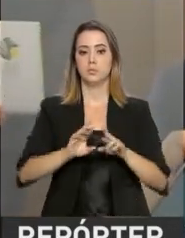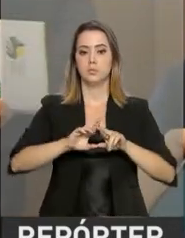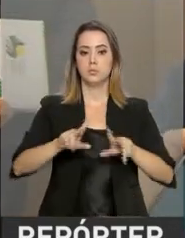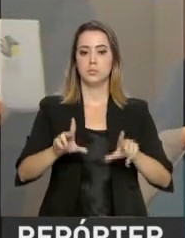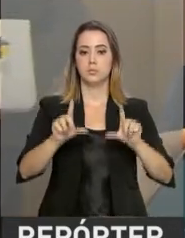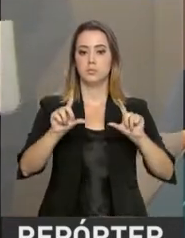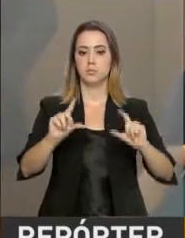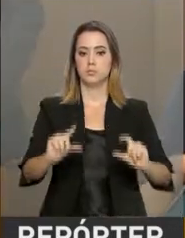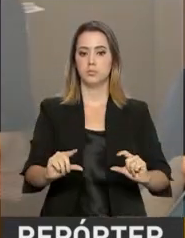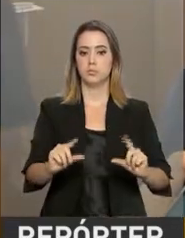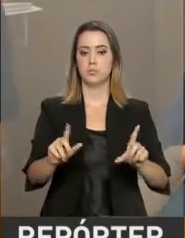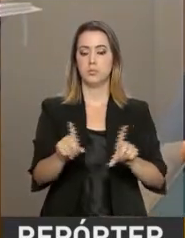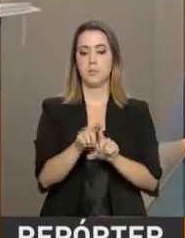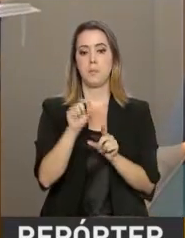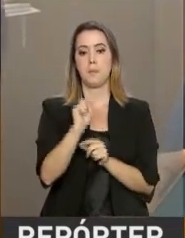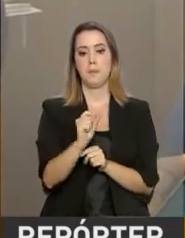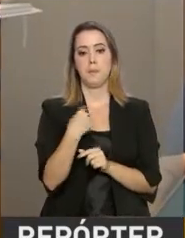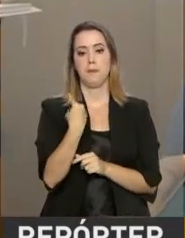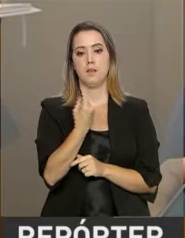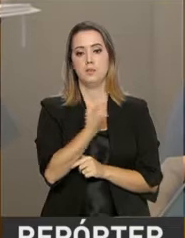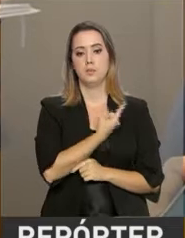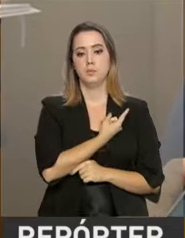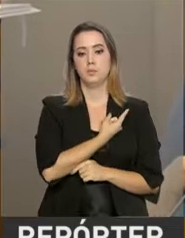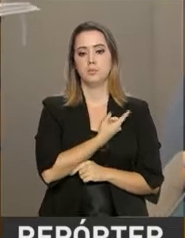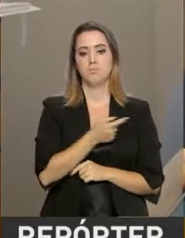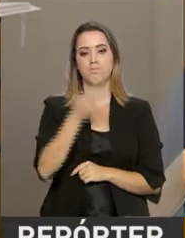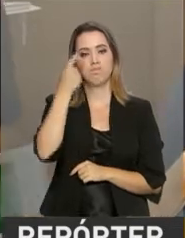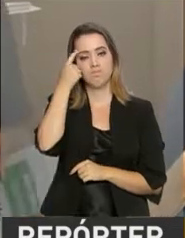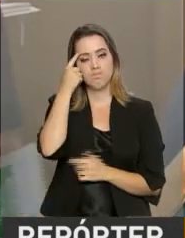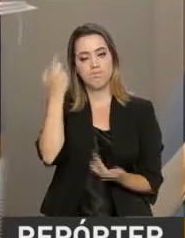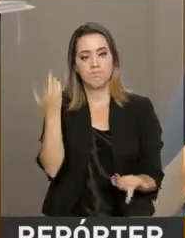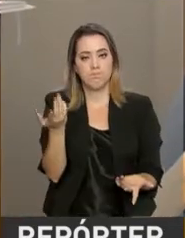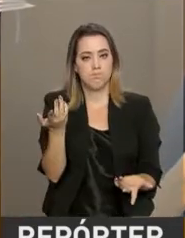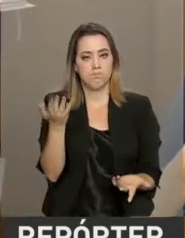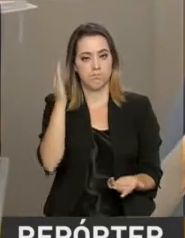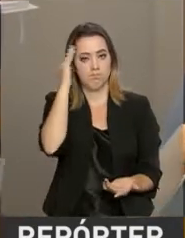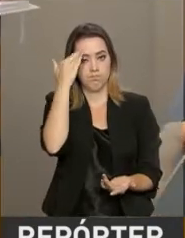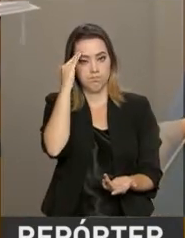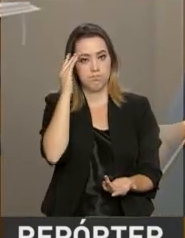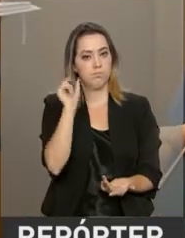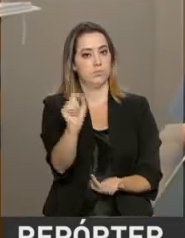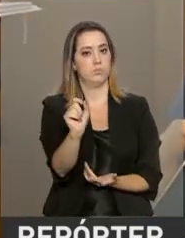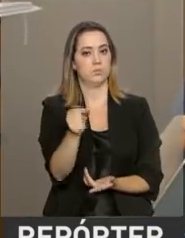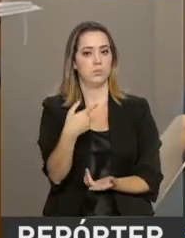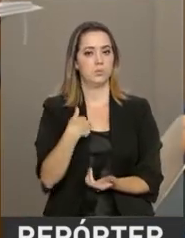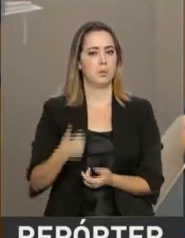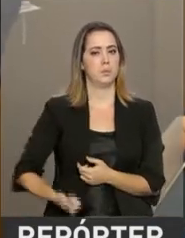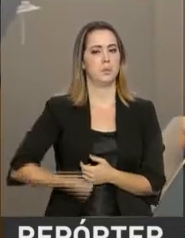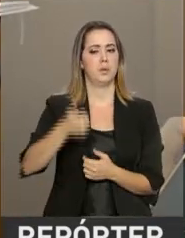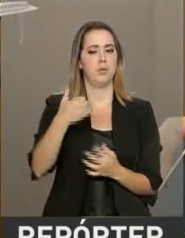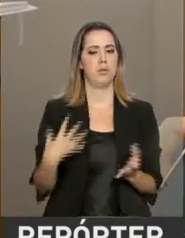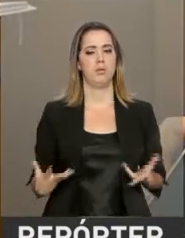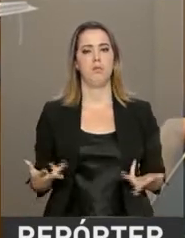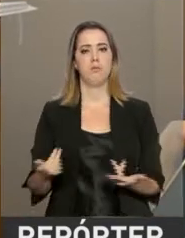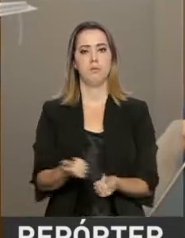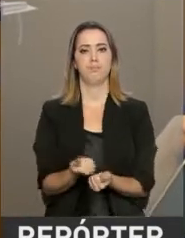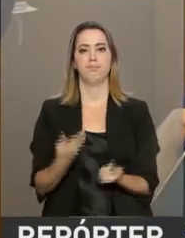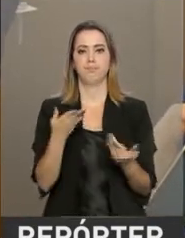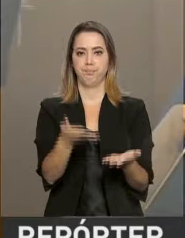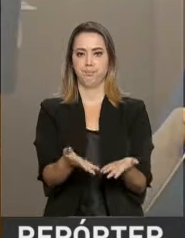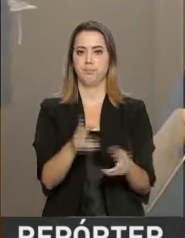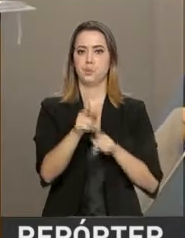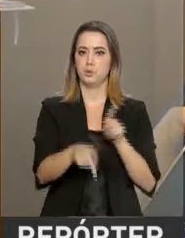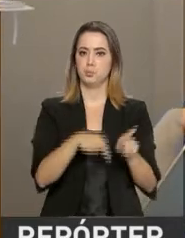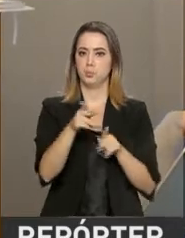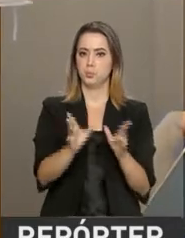a gente é entender o que pra que seja mais efetivo a ação do banco para esse público nós